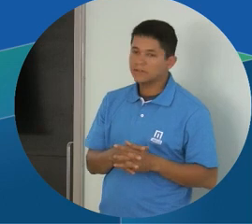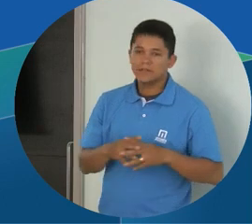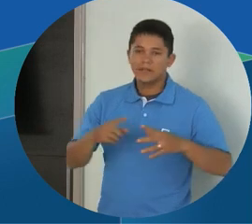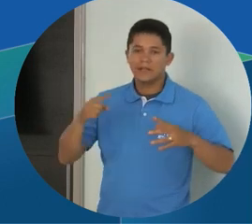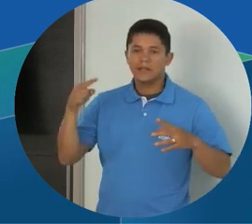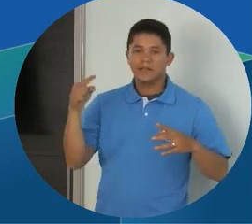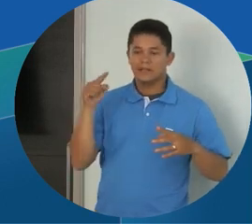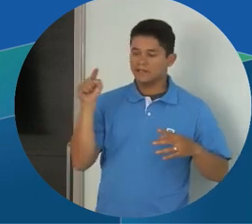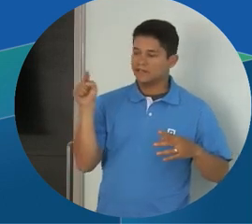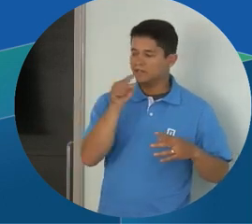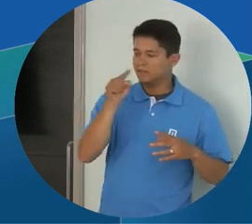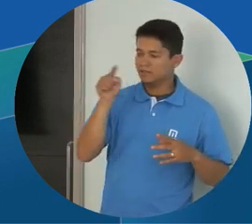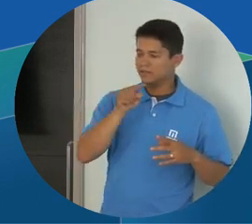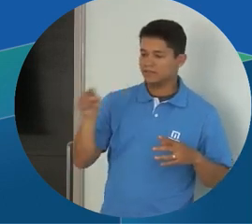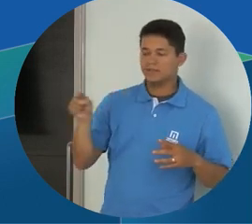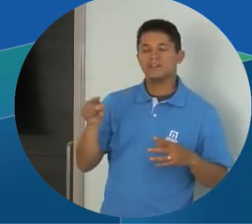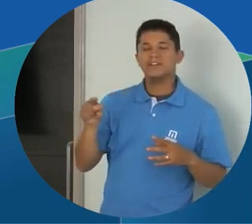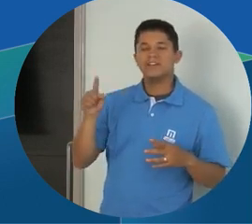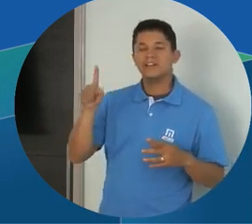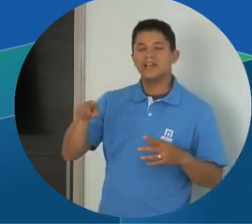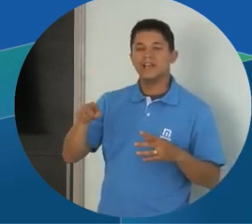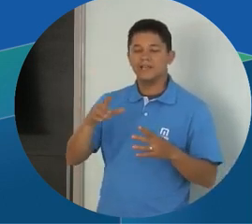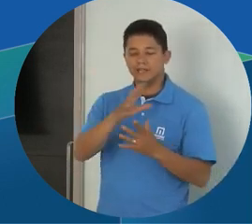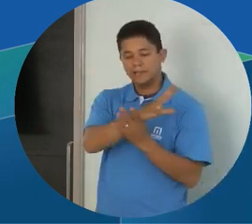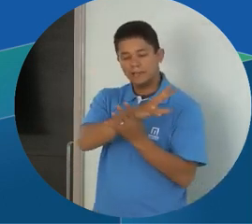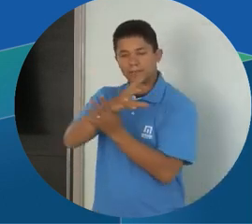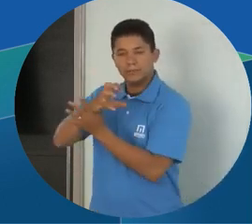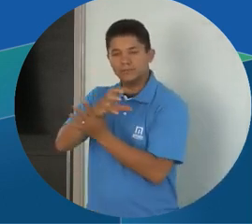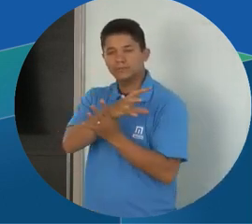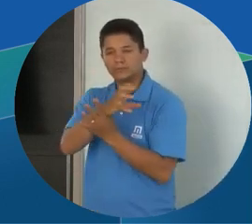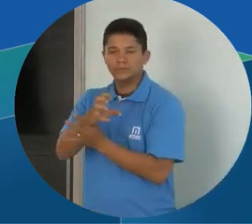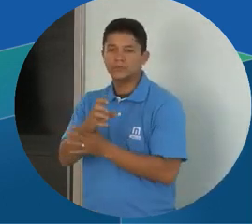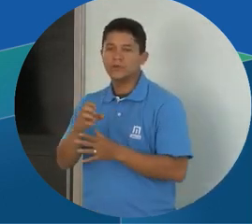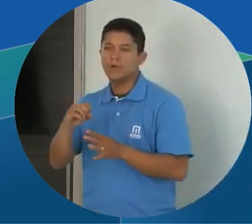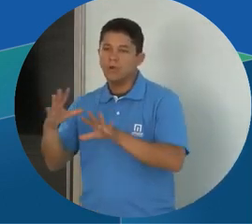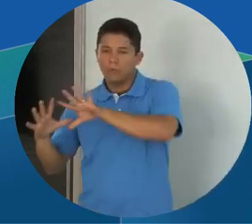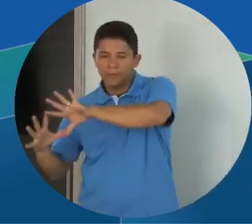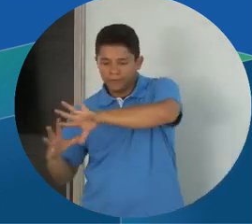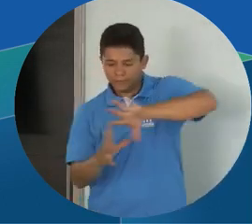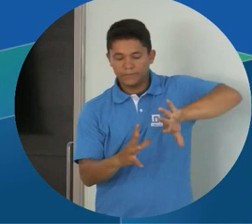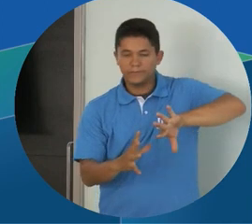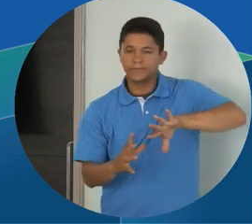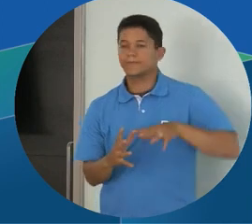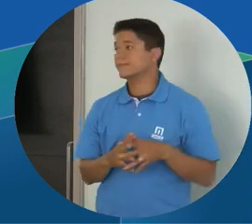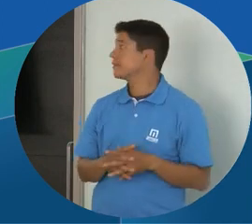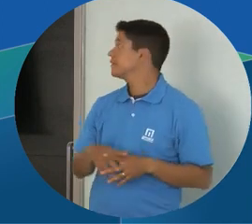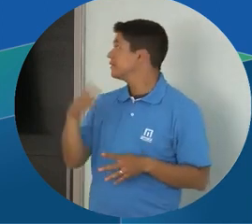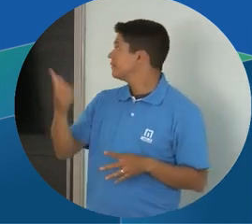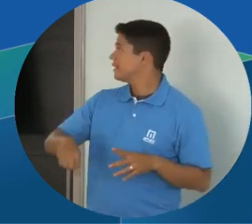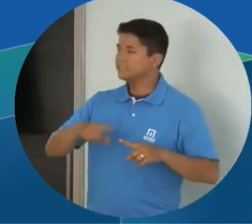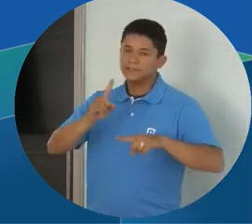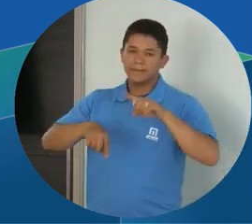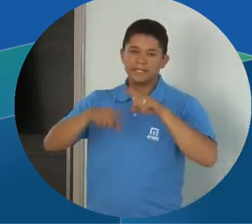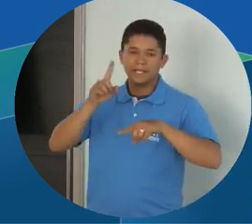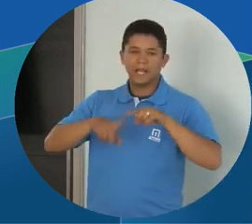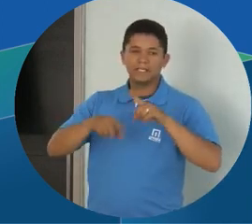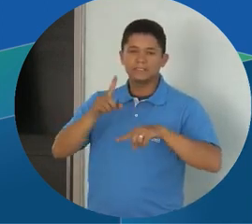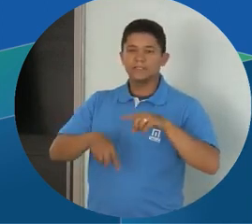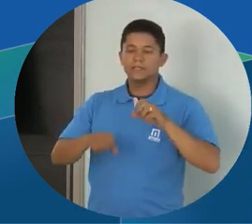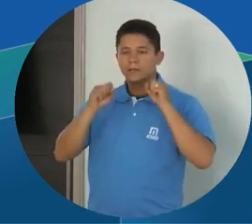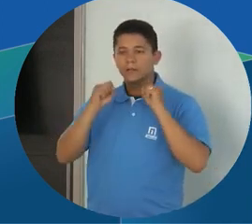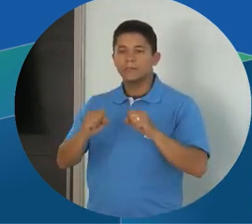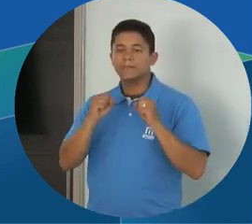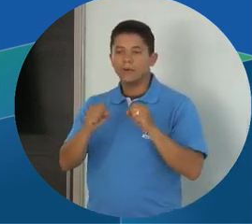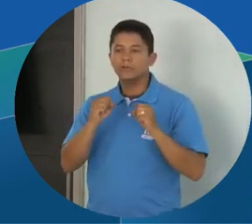a montante, os empuxos ali ajusantes também da estrutura, e alguns materiais que podem ser frutos de